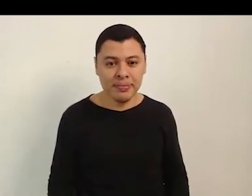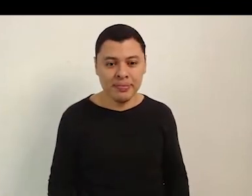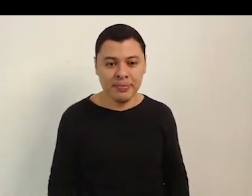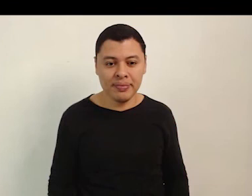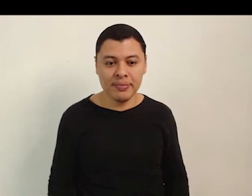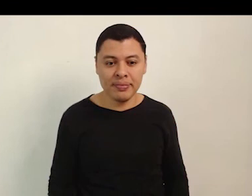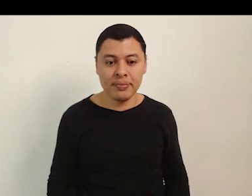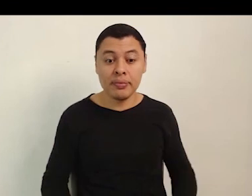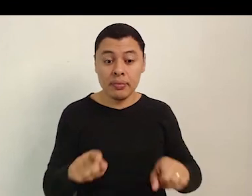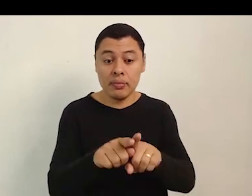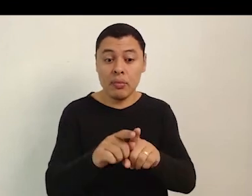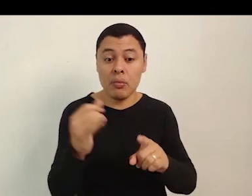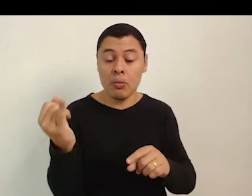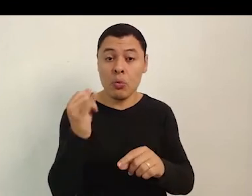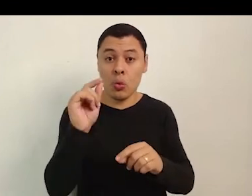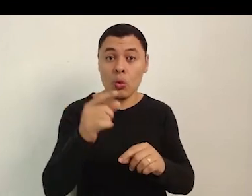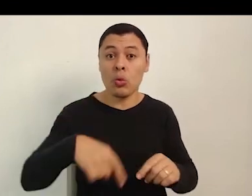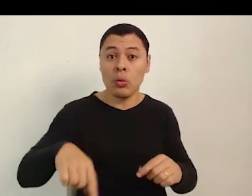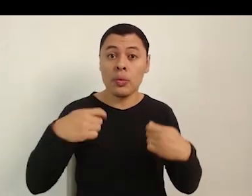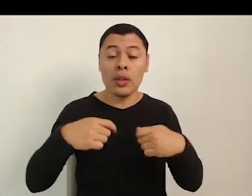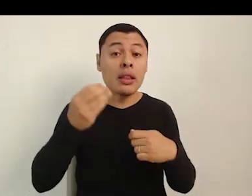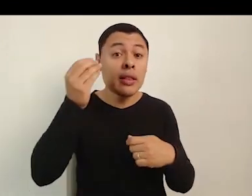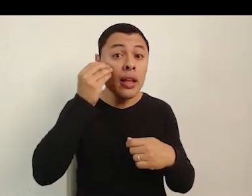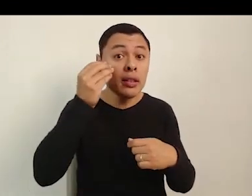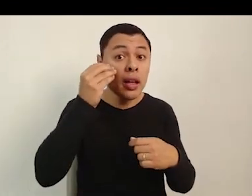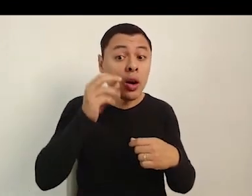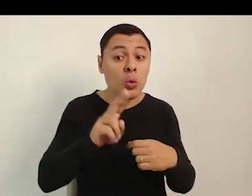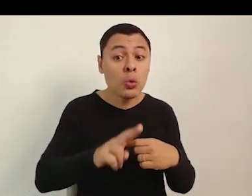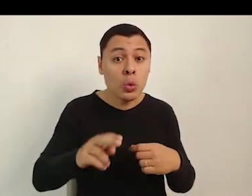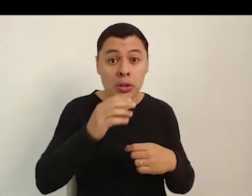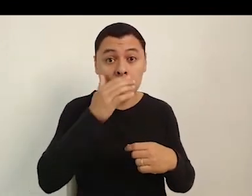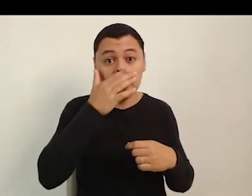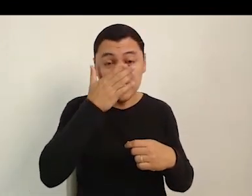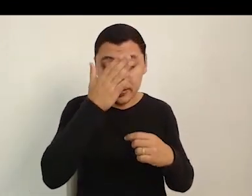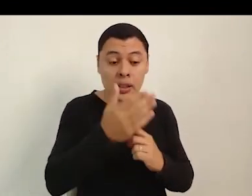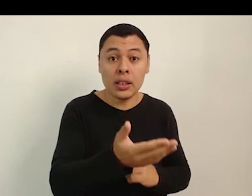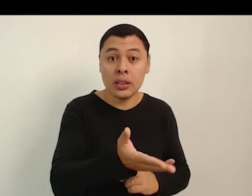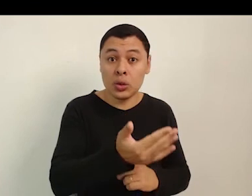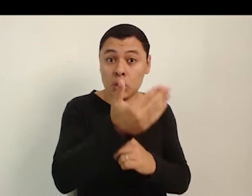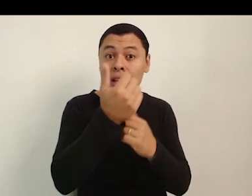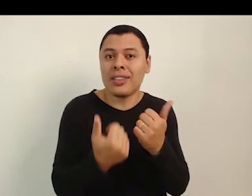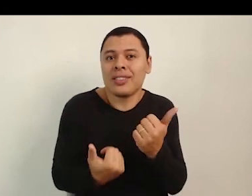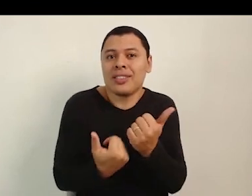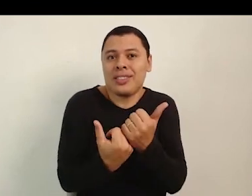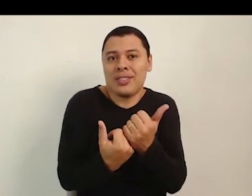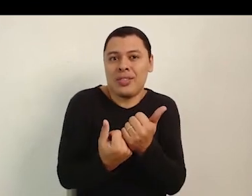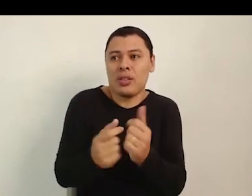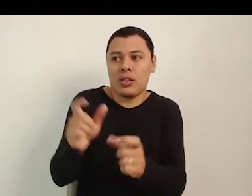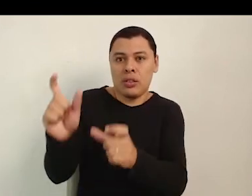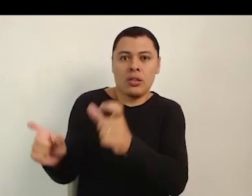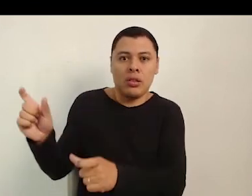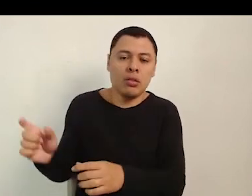ponto importante aqui é a gente testar com tecnologia assistiva do seu público-alvo. Ou seja, eu não posso simular